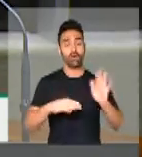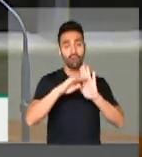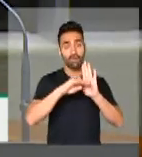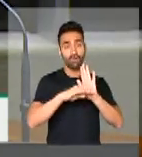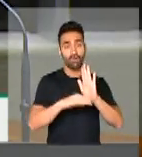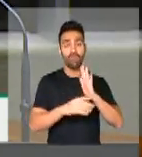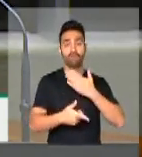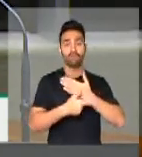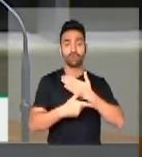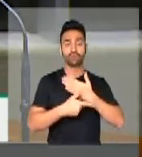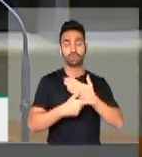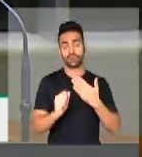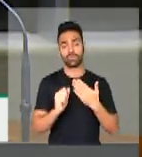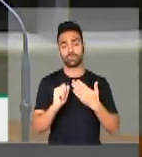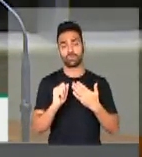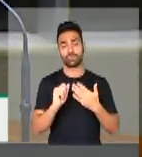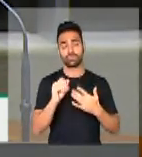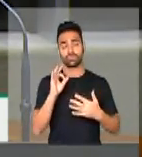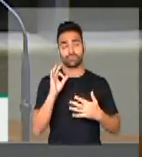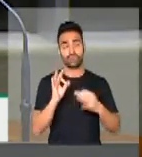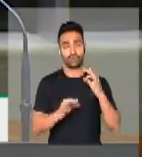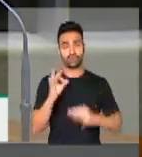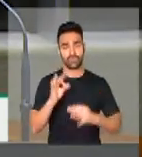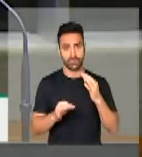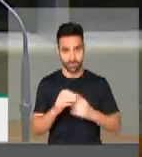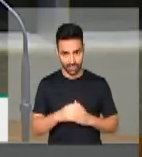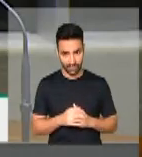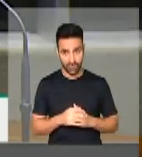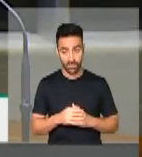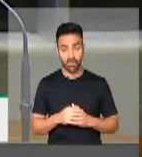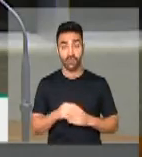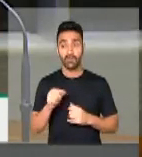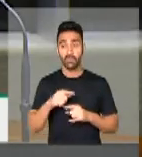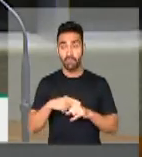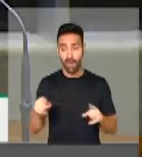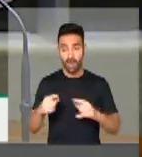o que não significa negar os 3 poderes, ao contrário,